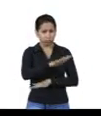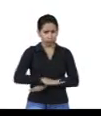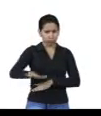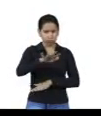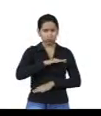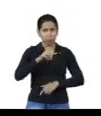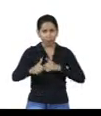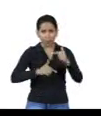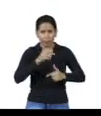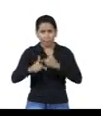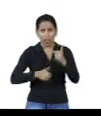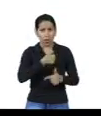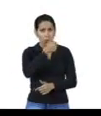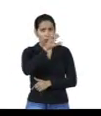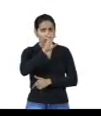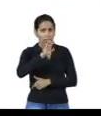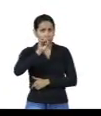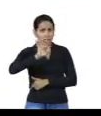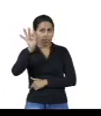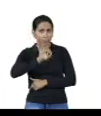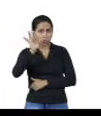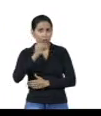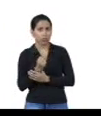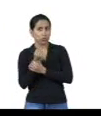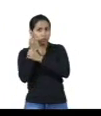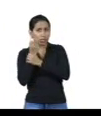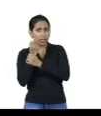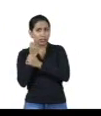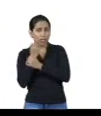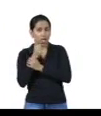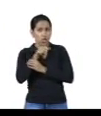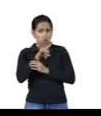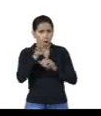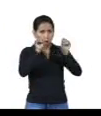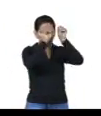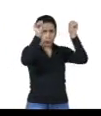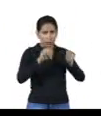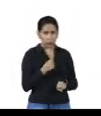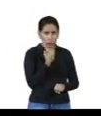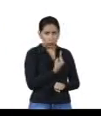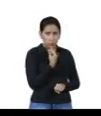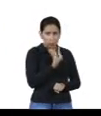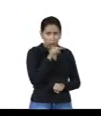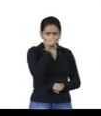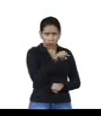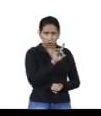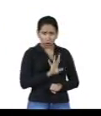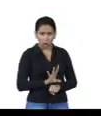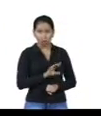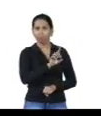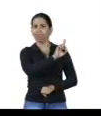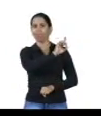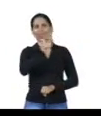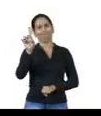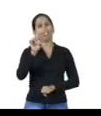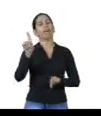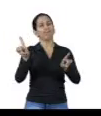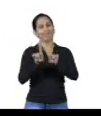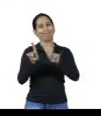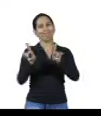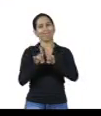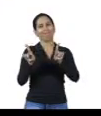seja 100% seguro, os sistemas de segurança sozinhos não bastam. Eles precisam estar interligados a medidas de proteção